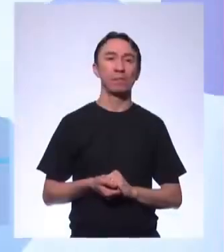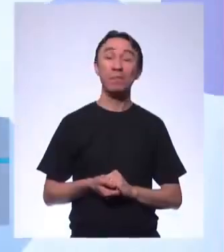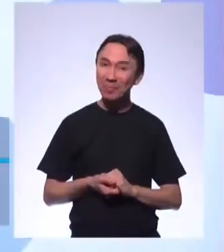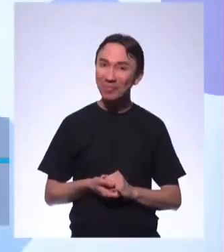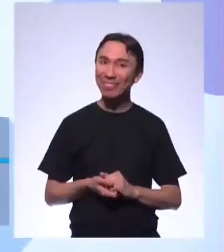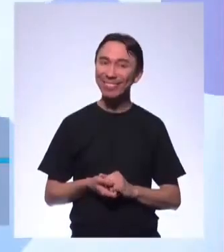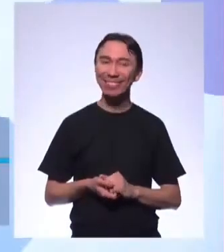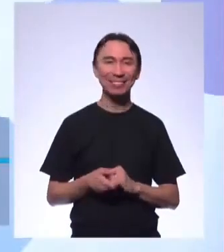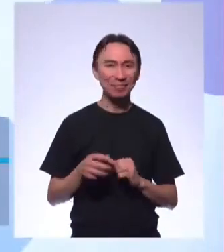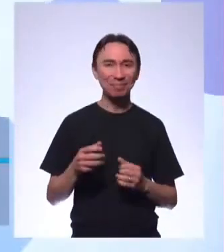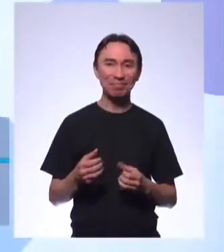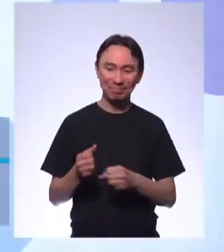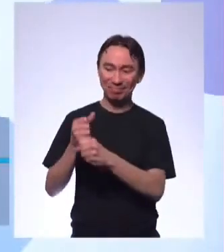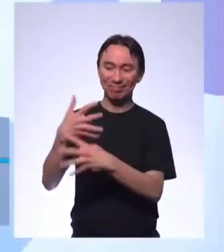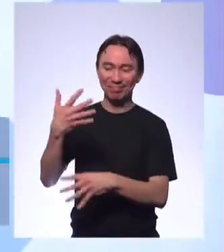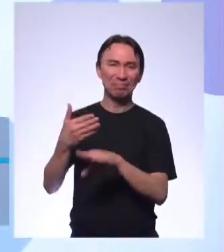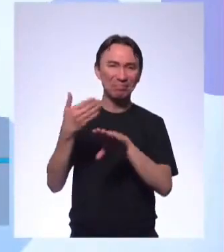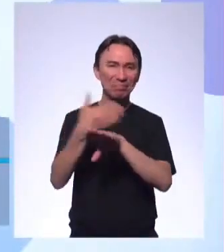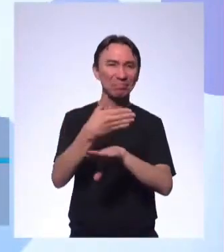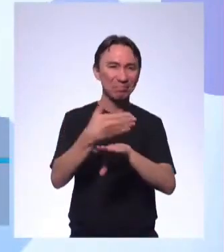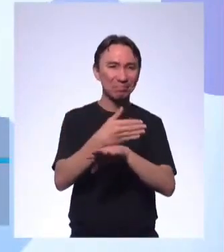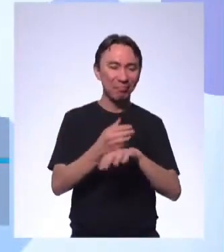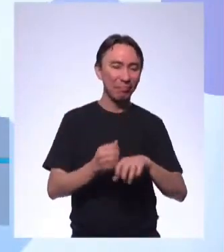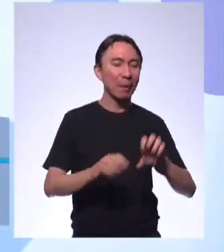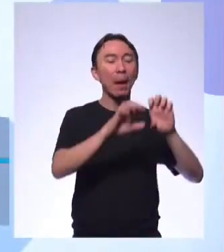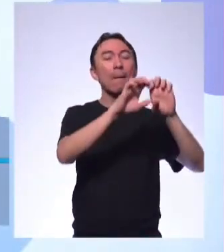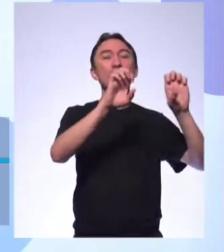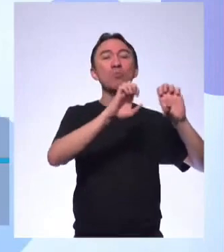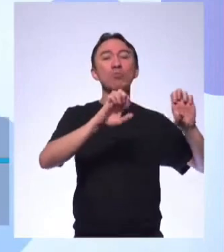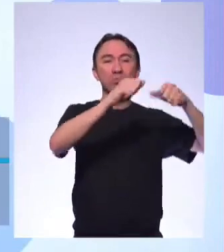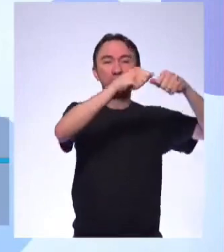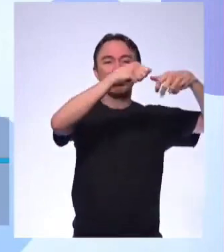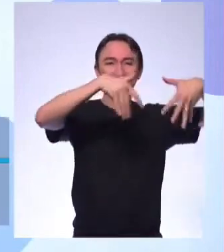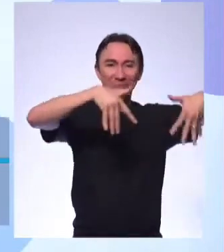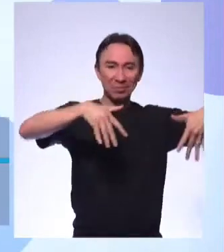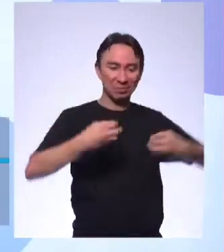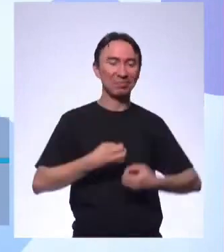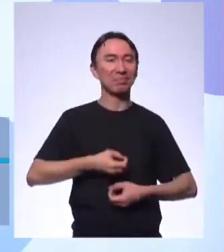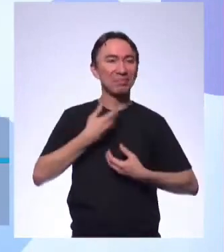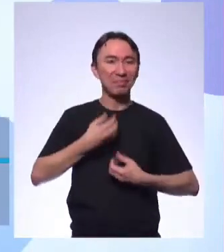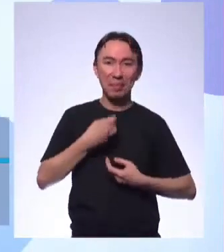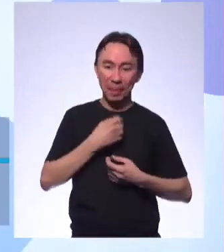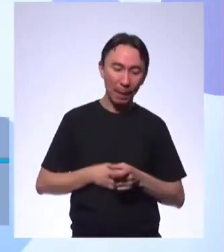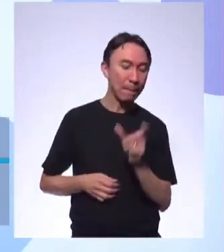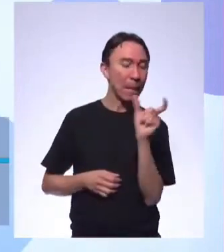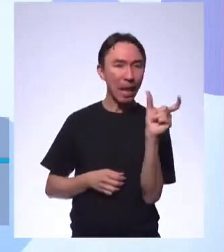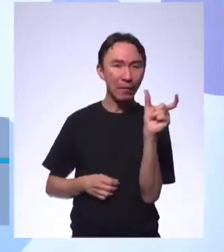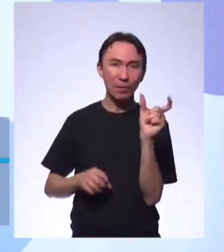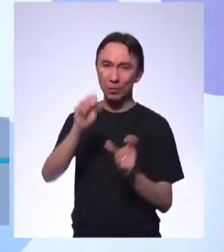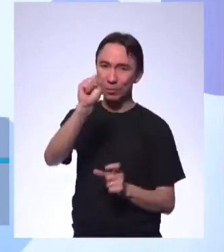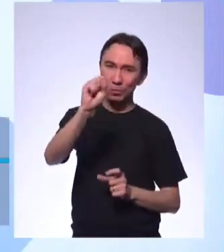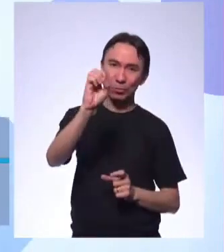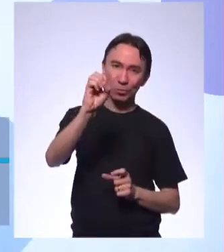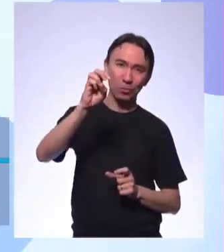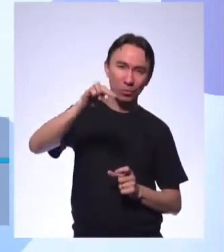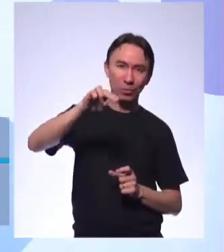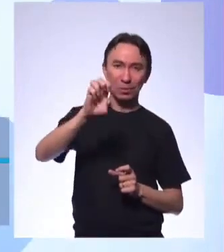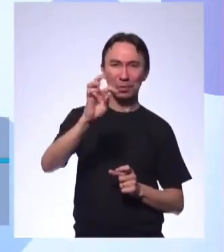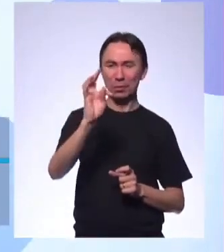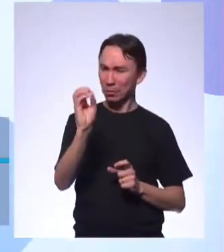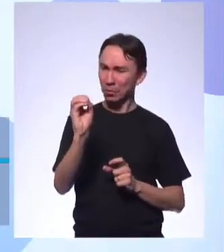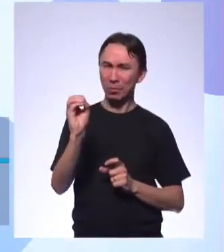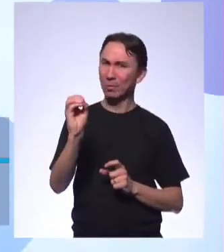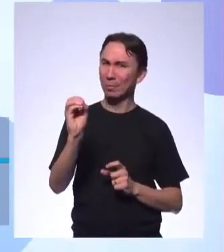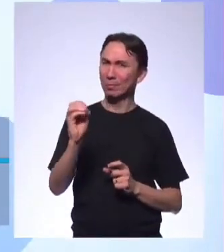gente, aqui participação de vocês quanto à estrutura do poema. A palavra soneto apareceu aqui. Não, não pode. A palavra soneto nessa